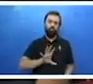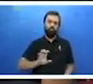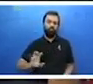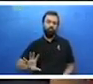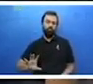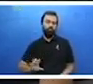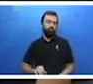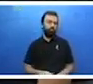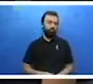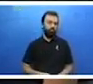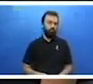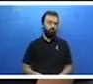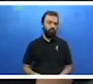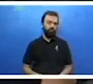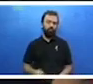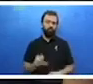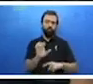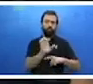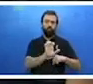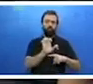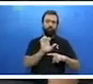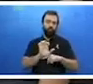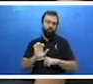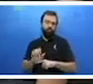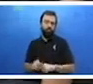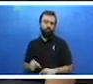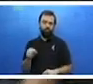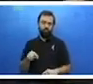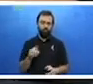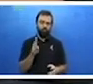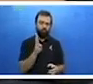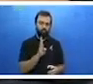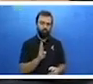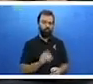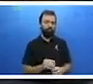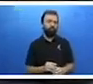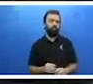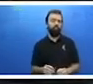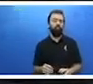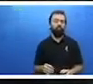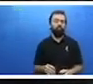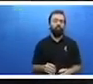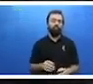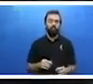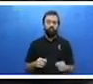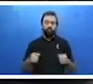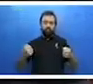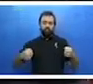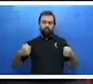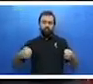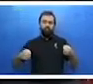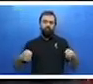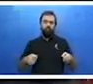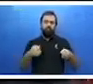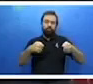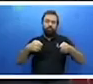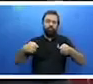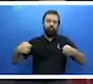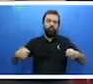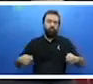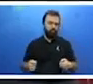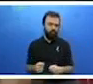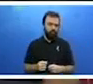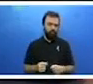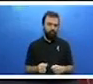Os estados brasileiros têm necessidades, algumas comuns a todos, outras que são próprias de cada